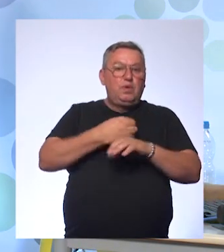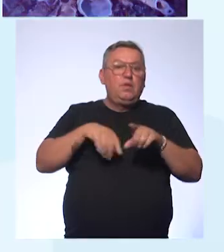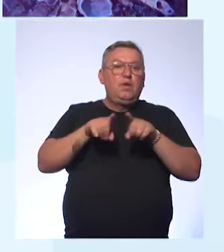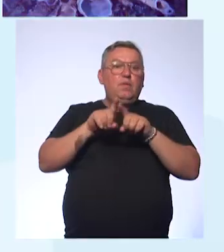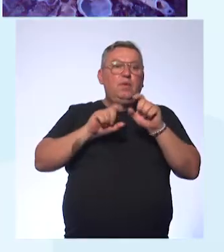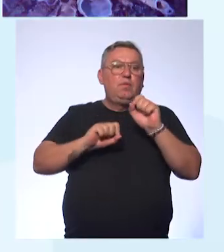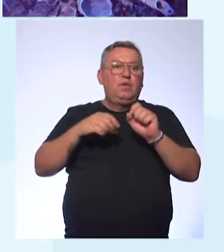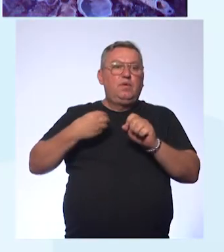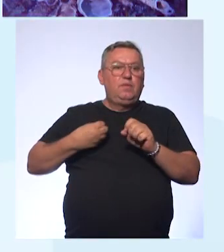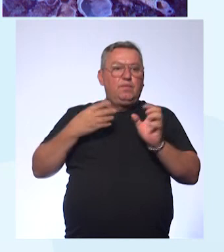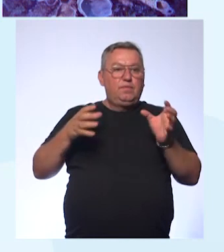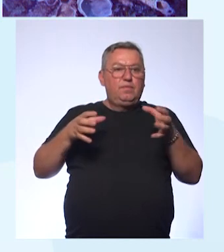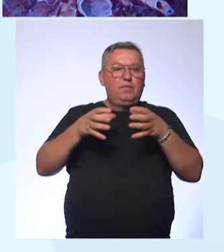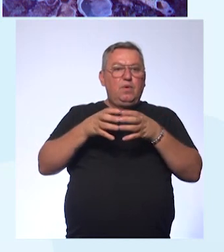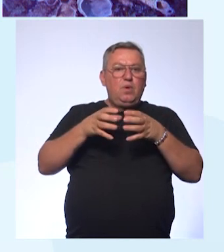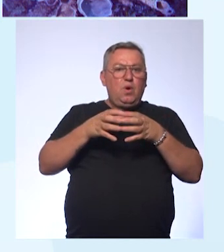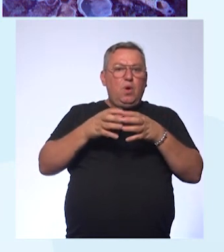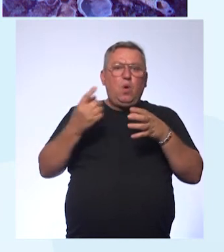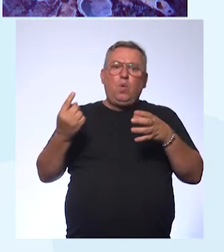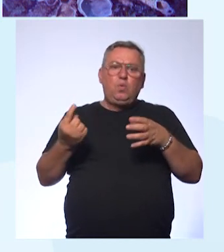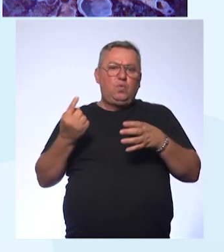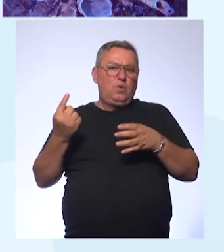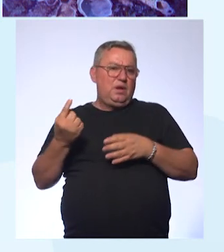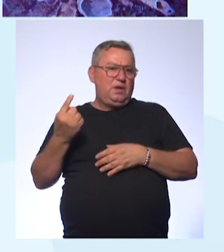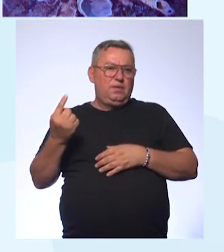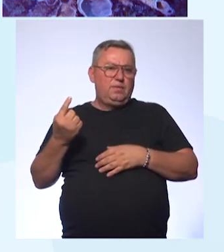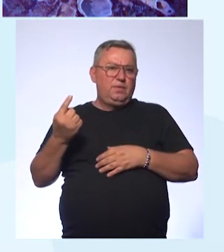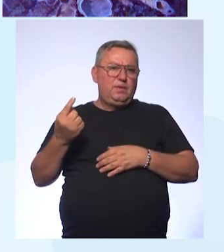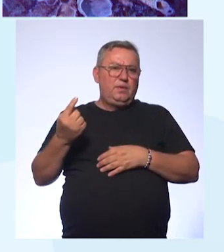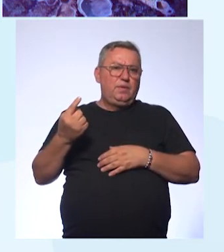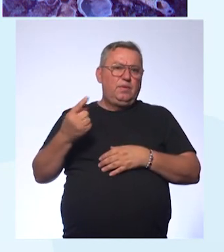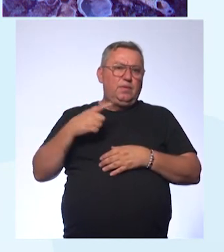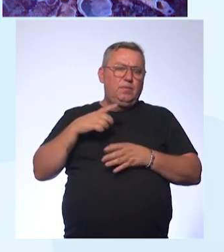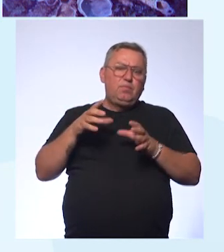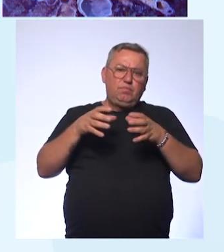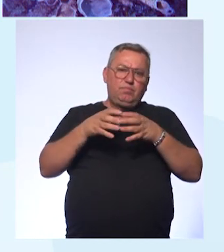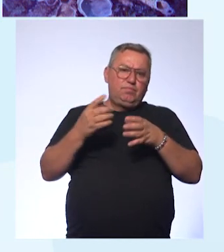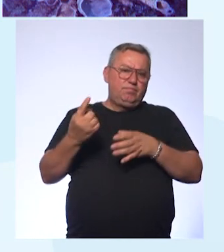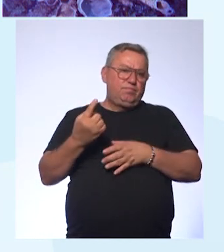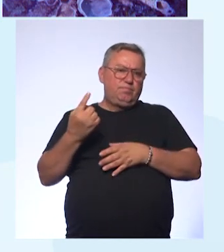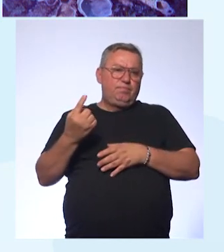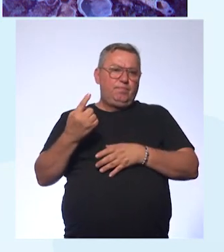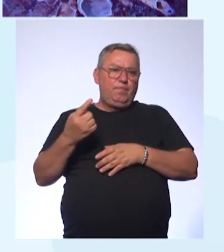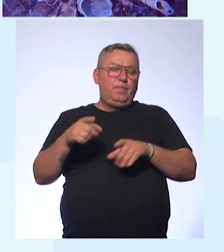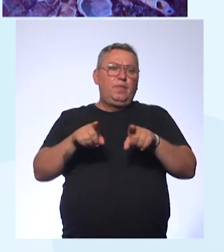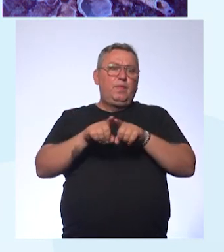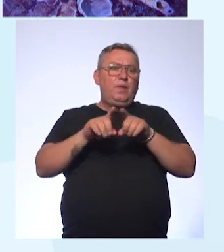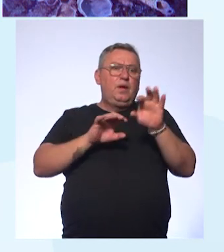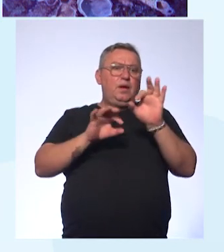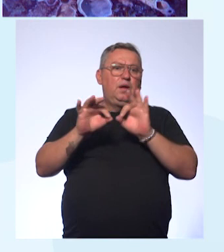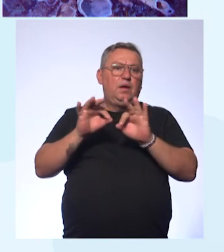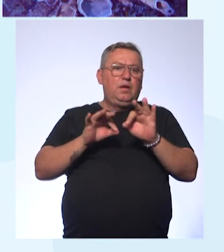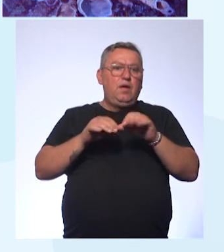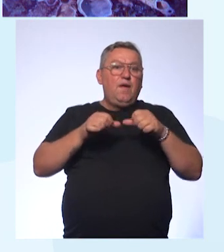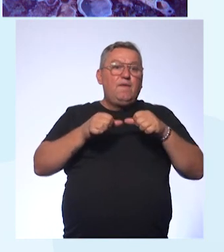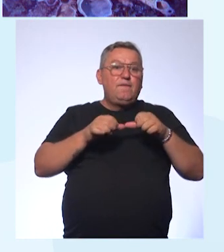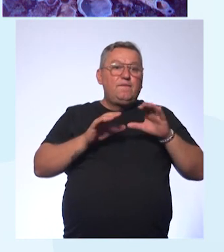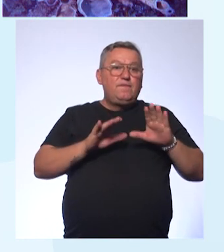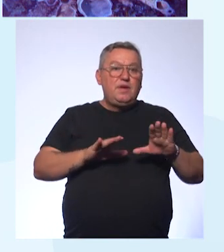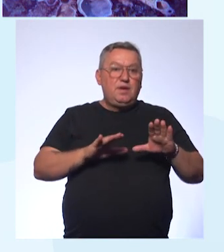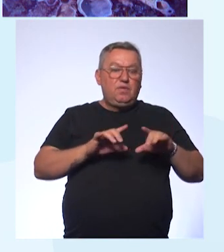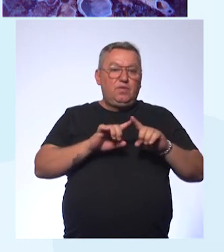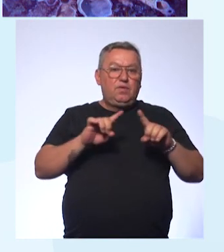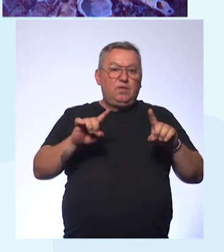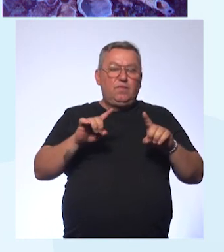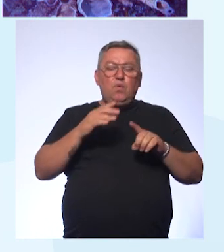viver agrupados ou viver isolados, tá? Então, em forma de colônia ou isolados. Eles são organismos fixos, tá? Eles vão